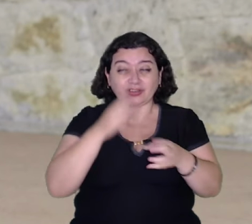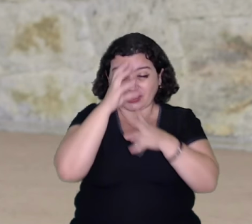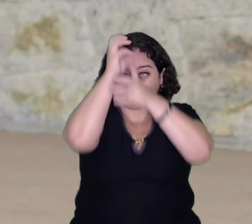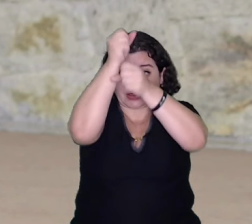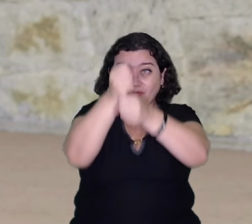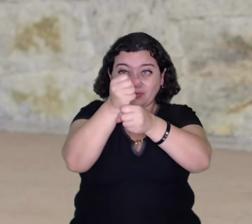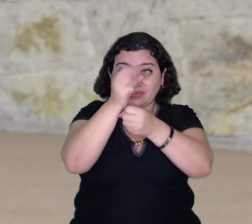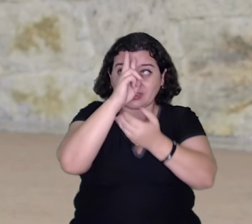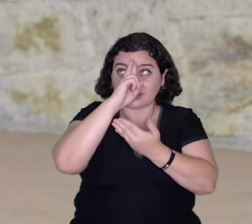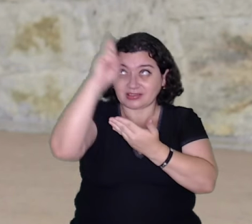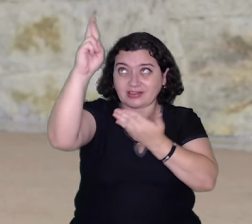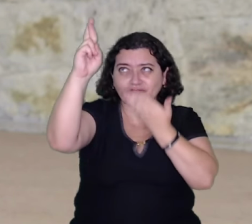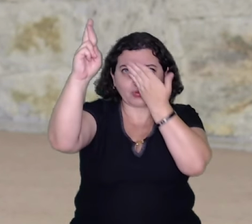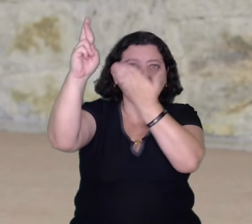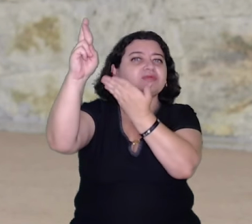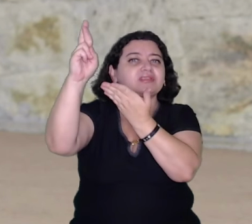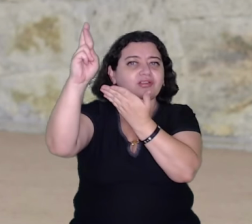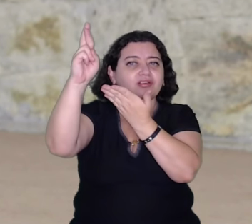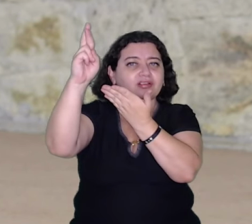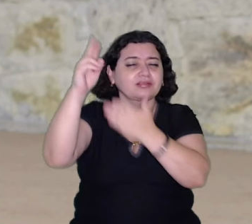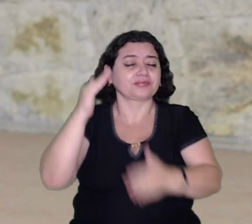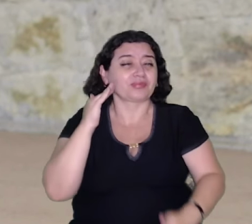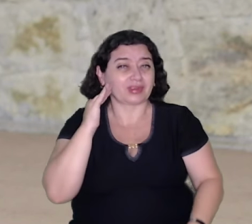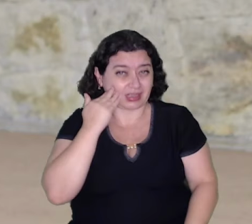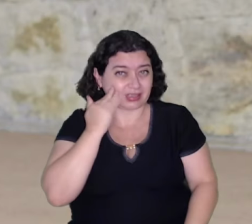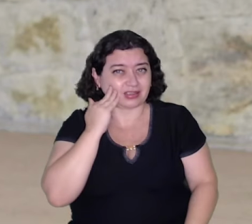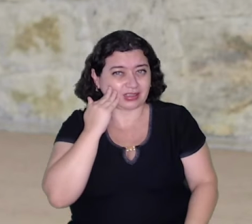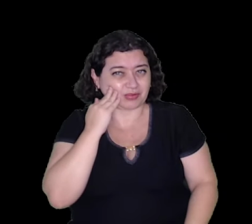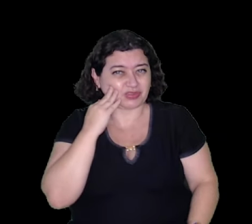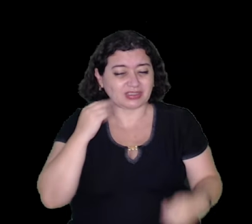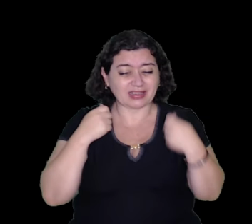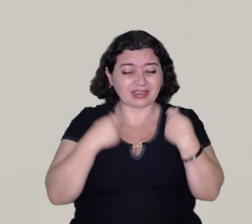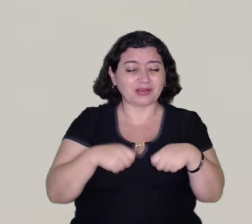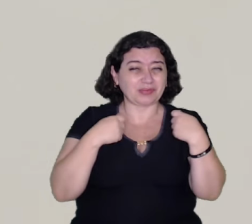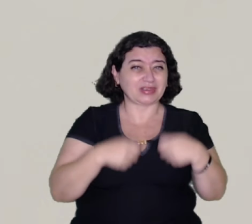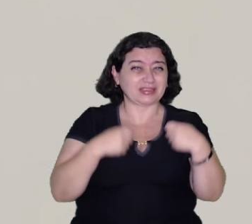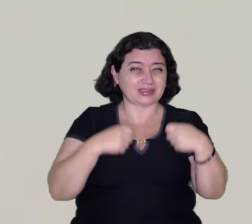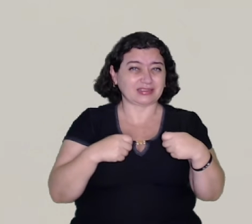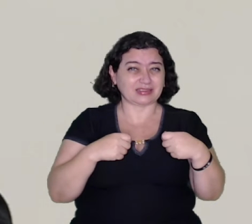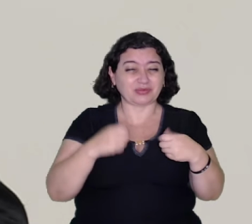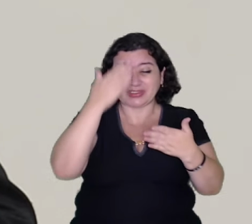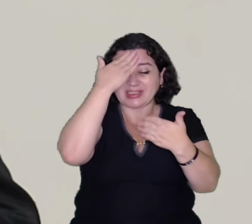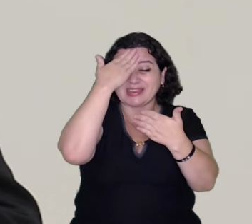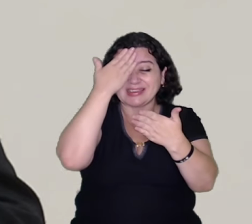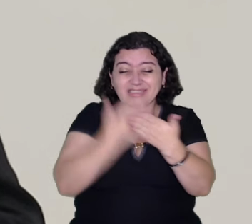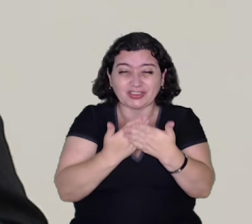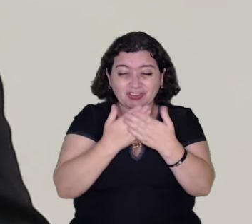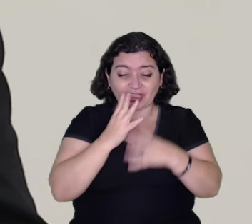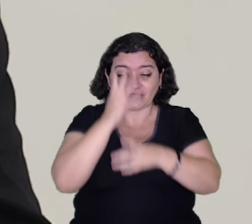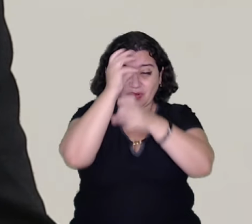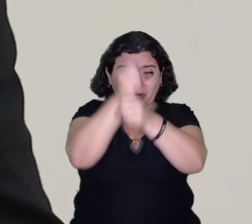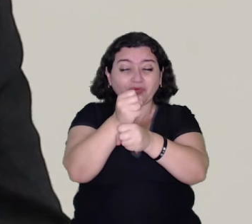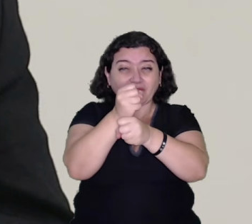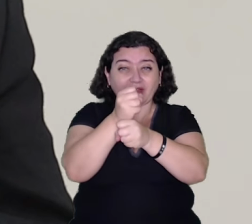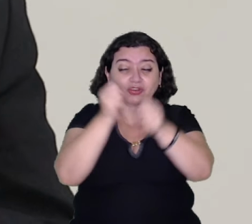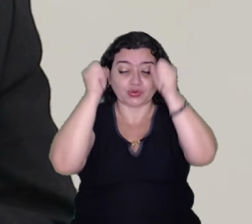Senhor. Nós entendemos que nós temos que colocar a nossa confiança no